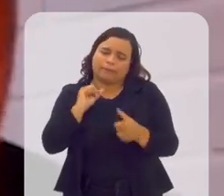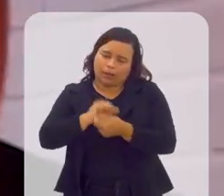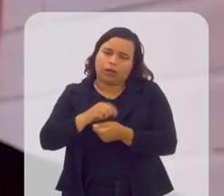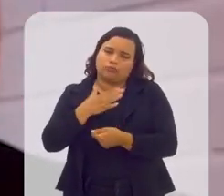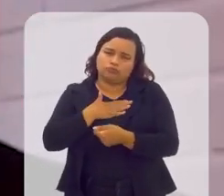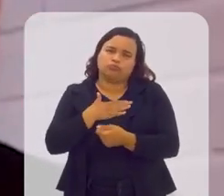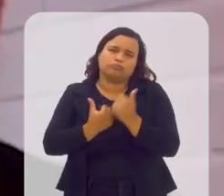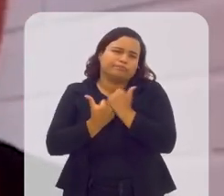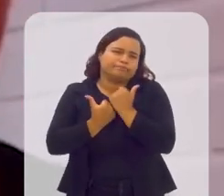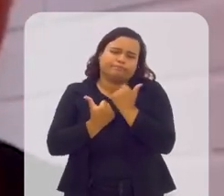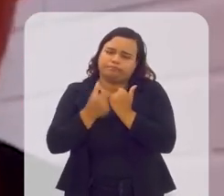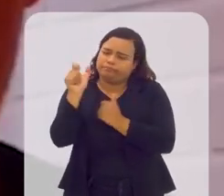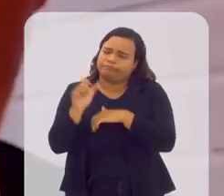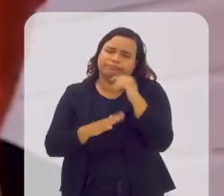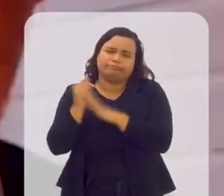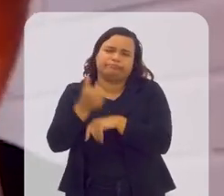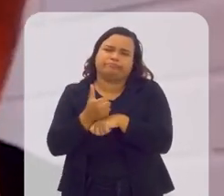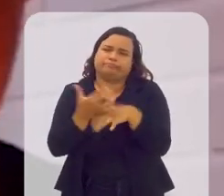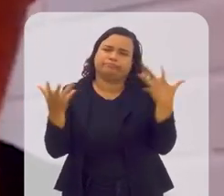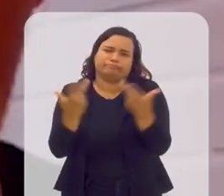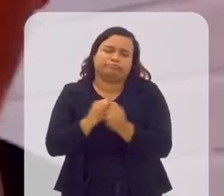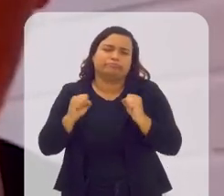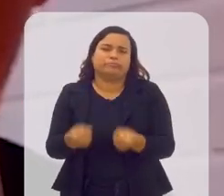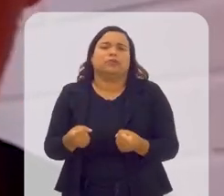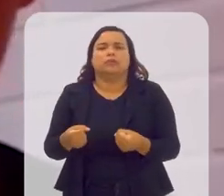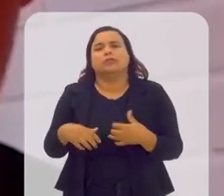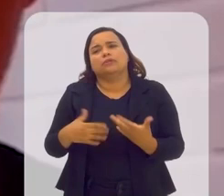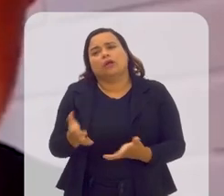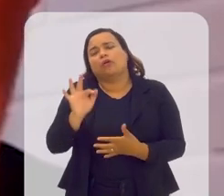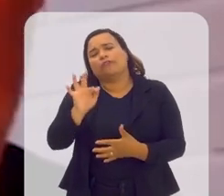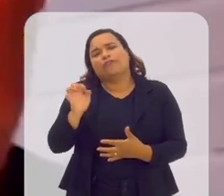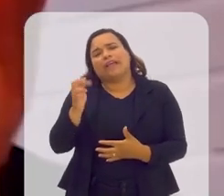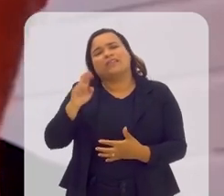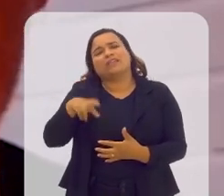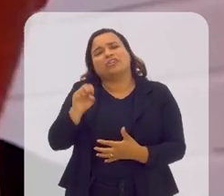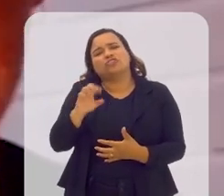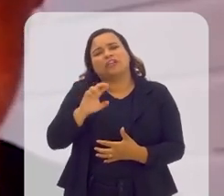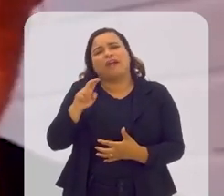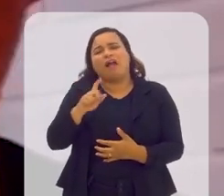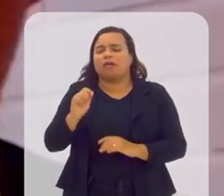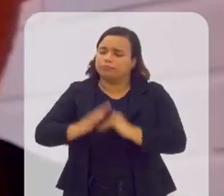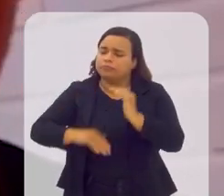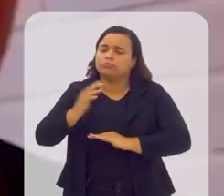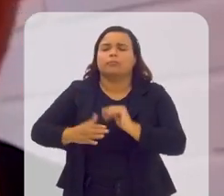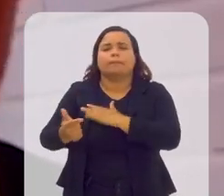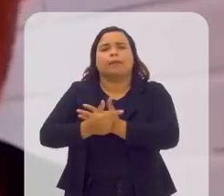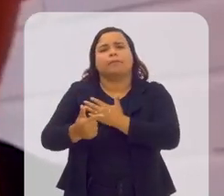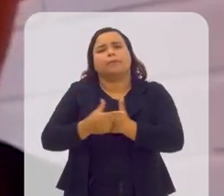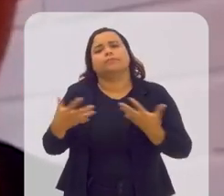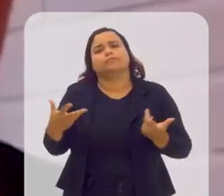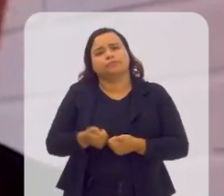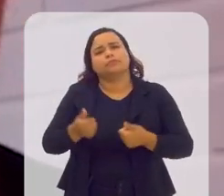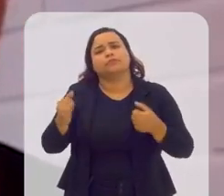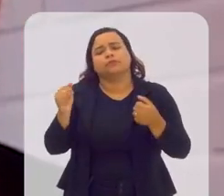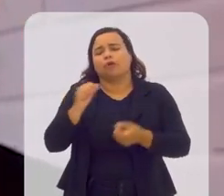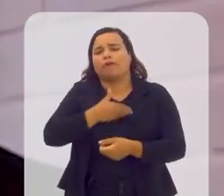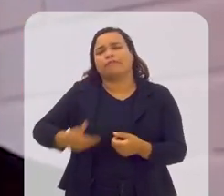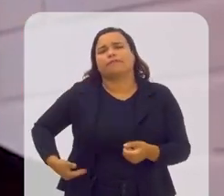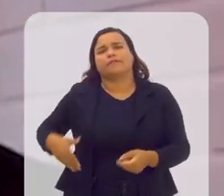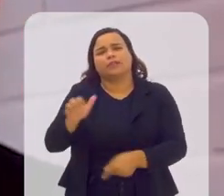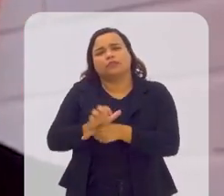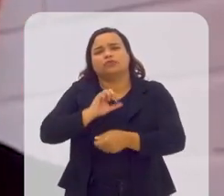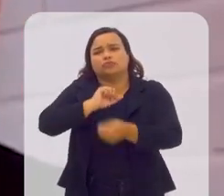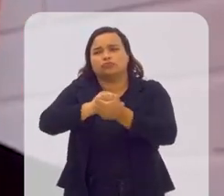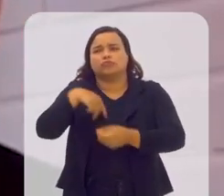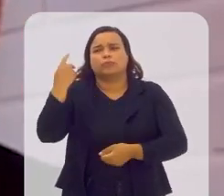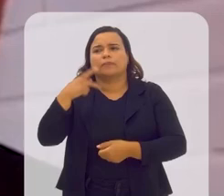que trabalha diretamente comigo, muito competente, dedicado. Tá? Então, acho que a FETranscarga tem desempenhado muito bem o seu papel junto ao governo